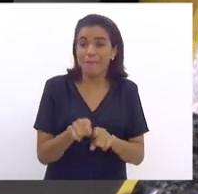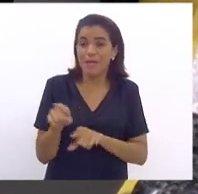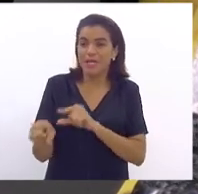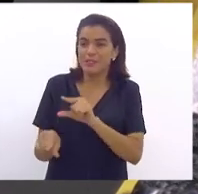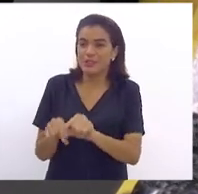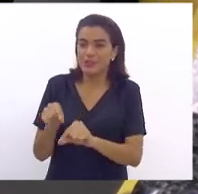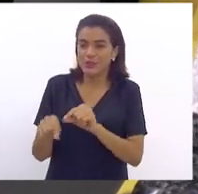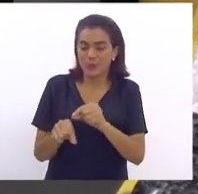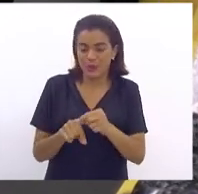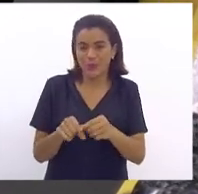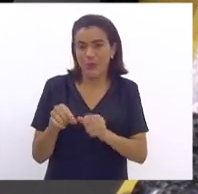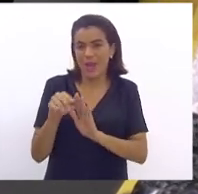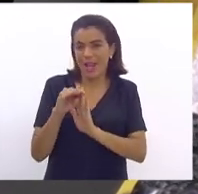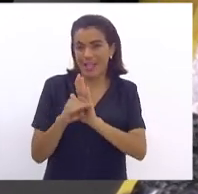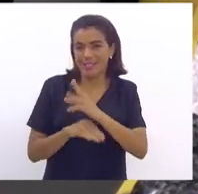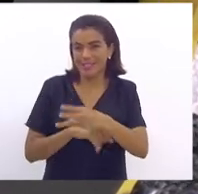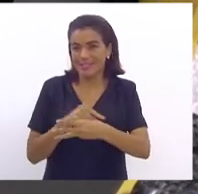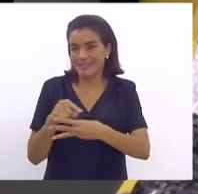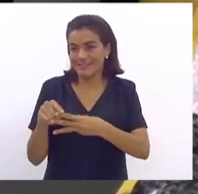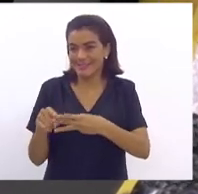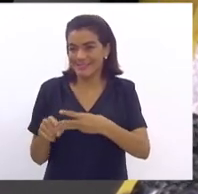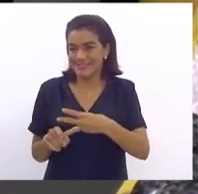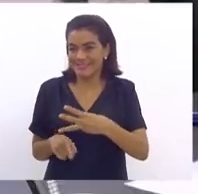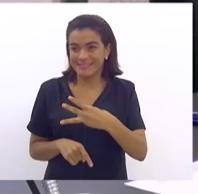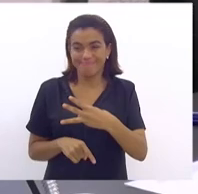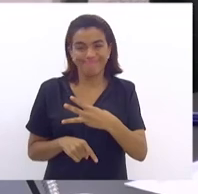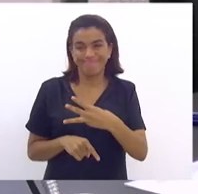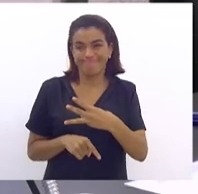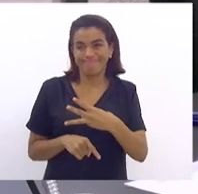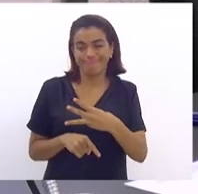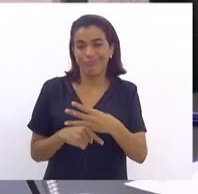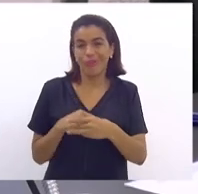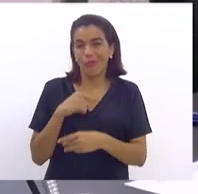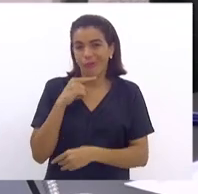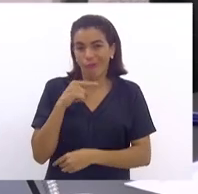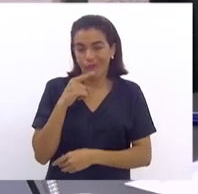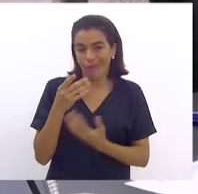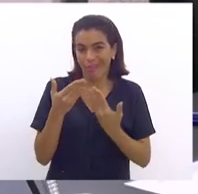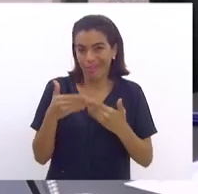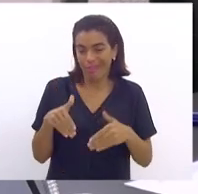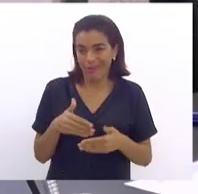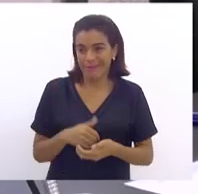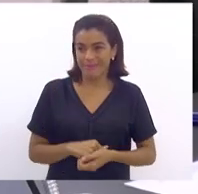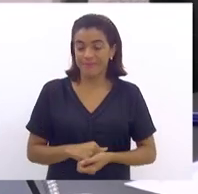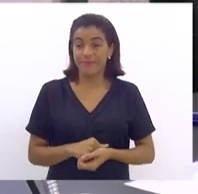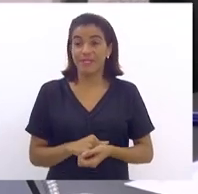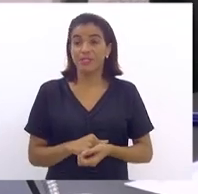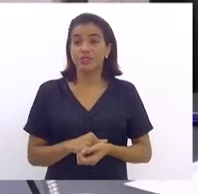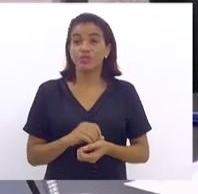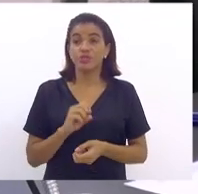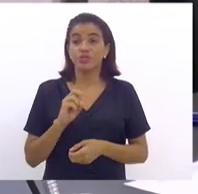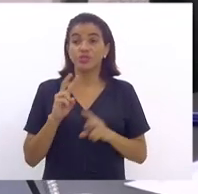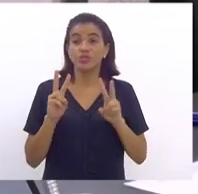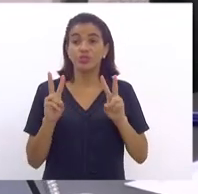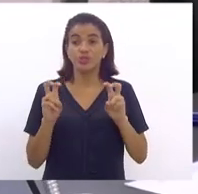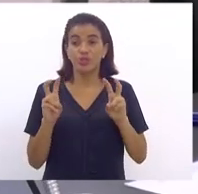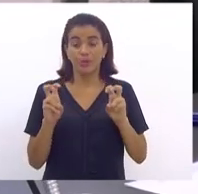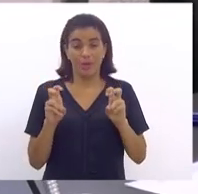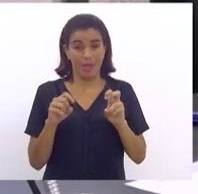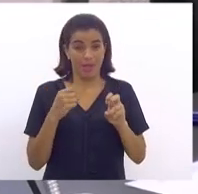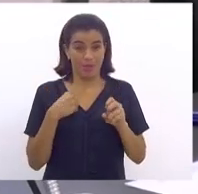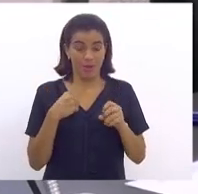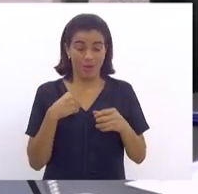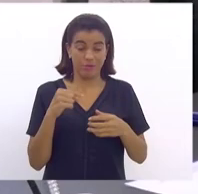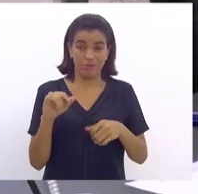de uma lista tríplice, ela cai por terra. O regramento de incorporação ao ordenamento é quando os